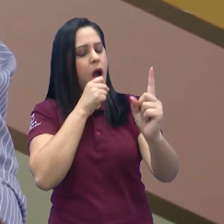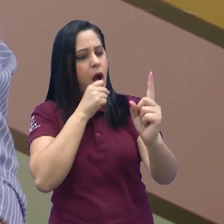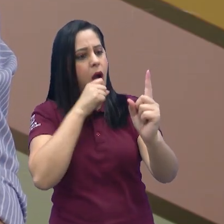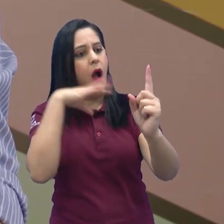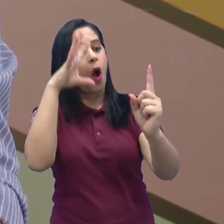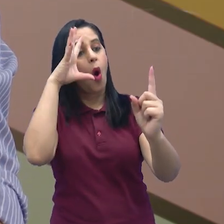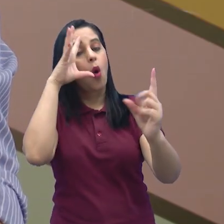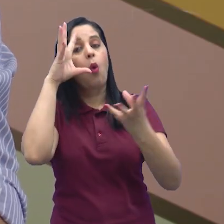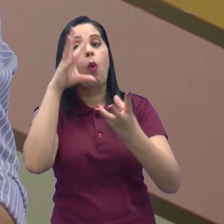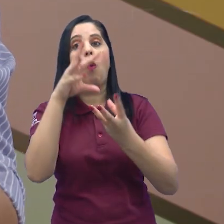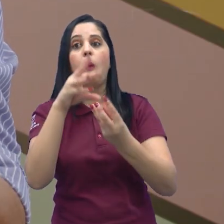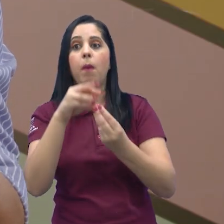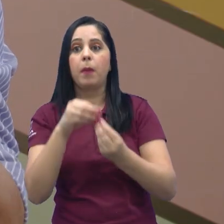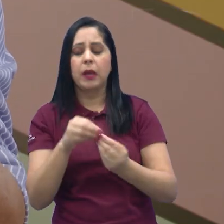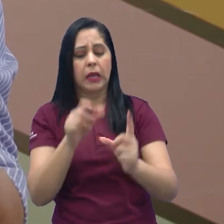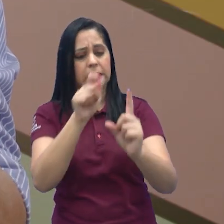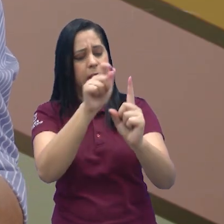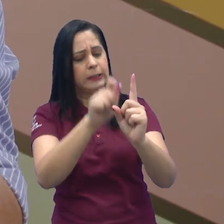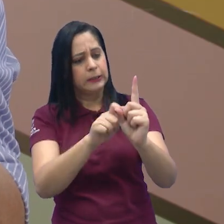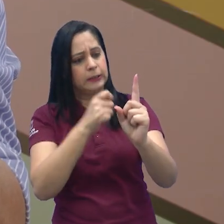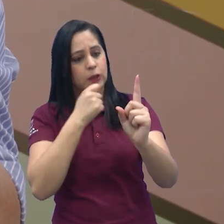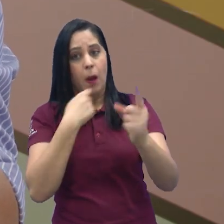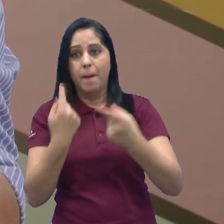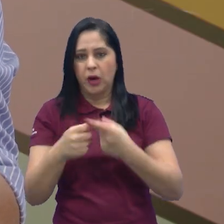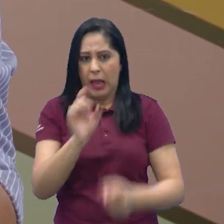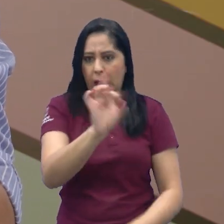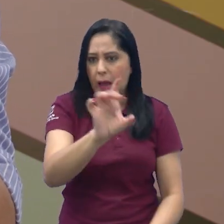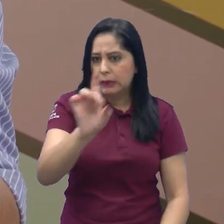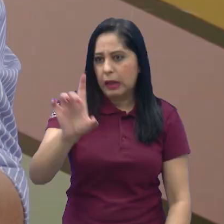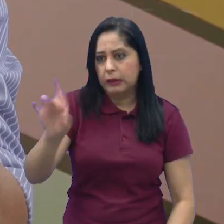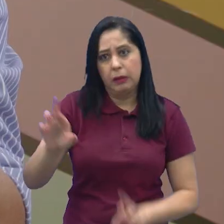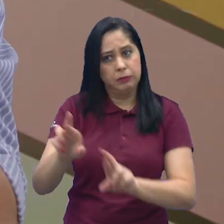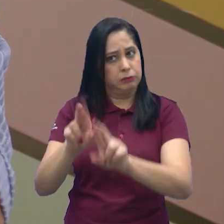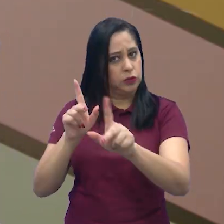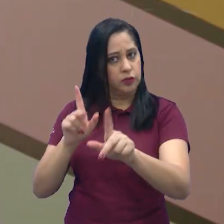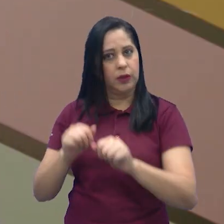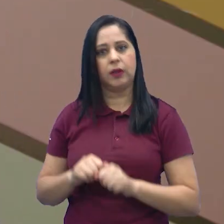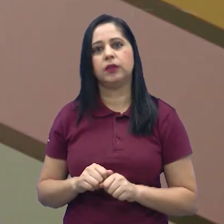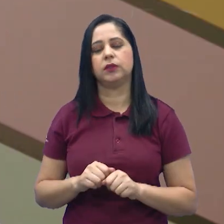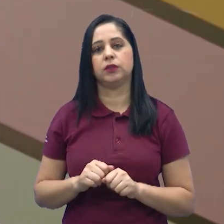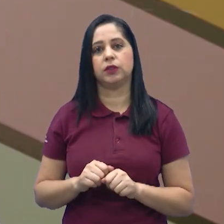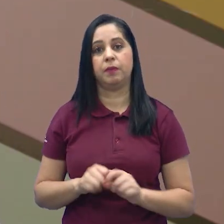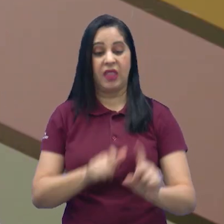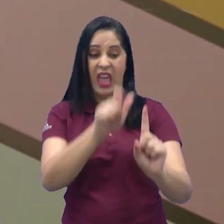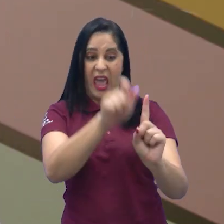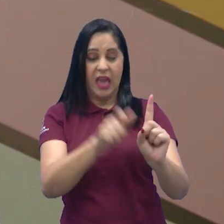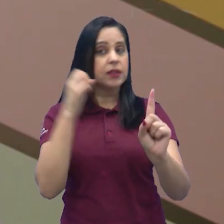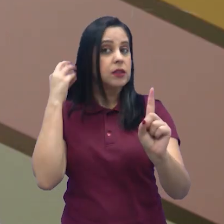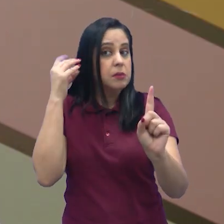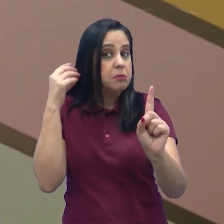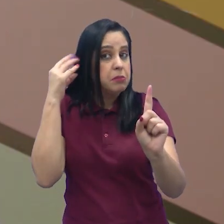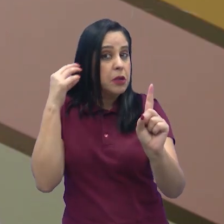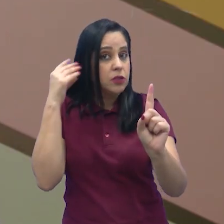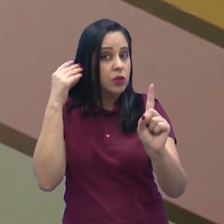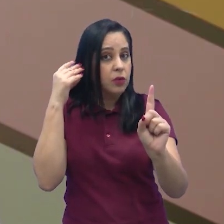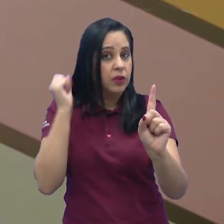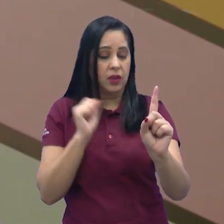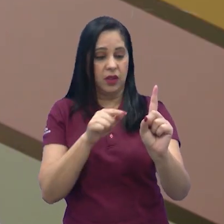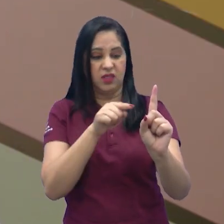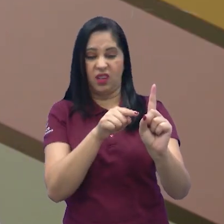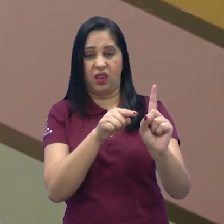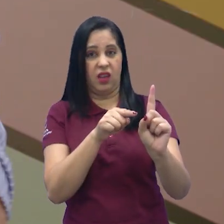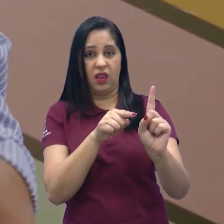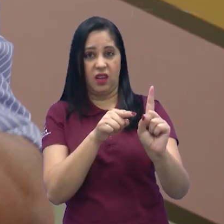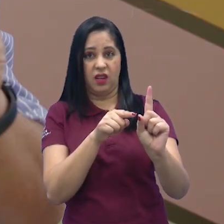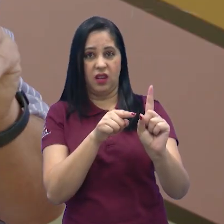dele, porque cada um é um. Então, ele fala assim, esse tem esquizofrenia, não significa que ele